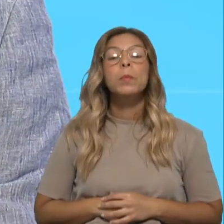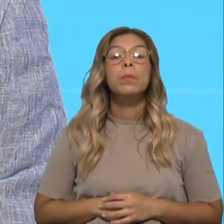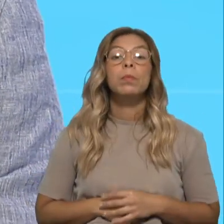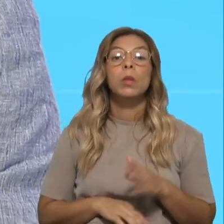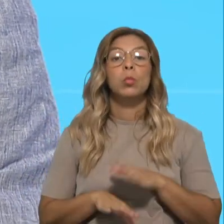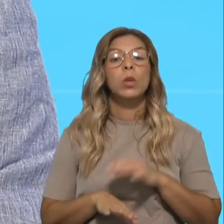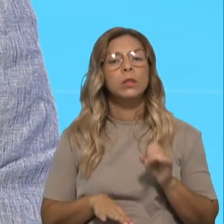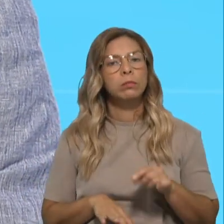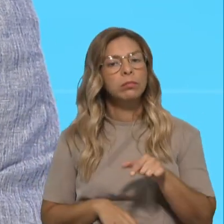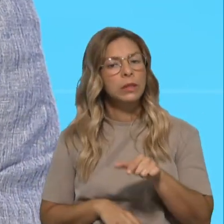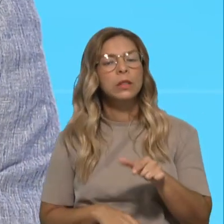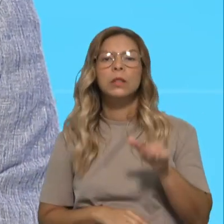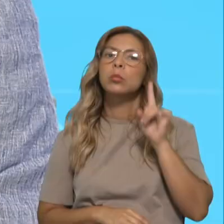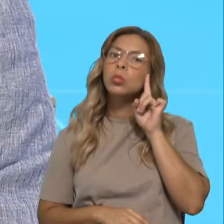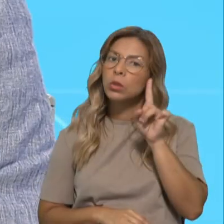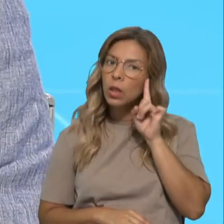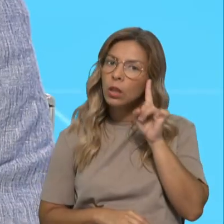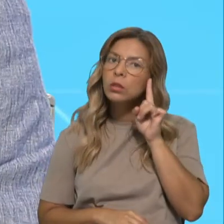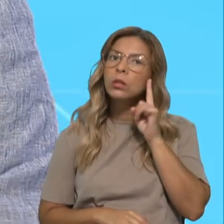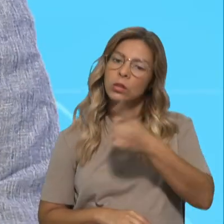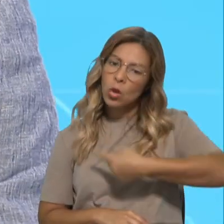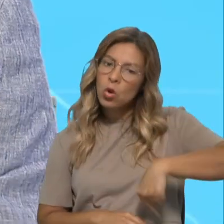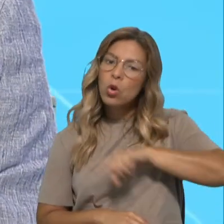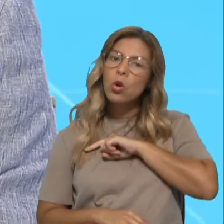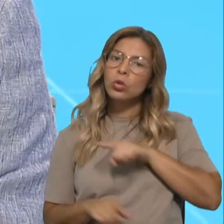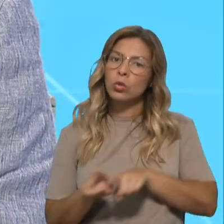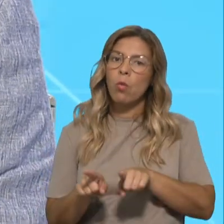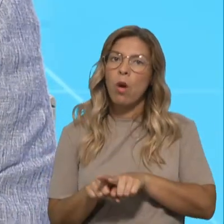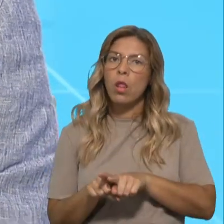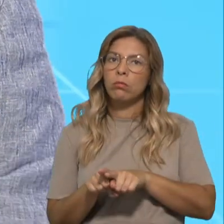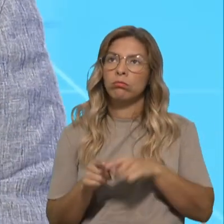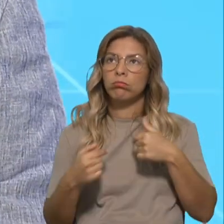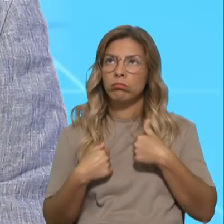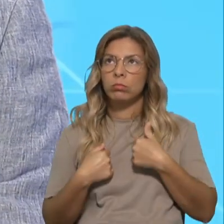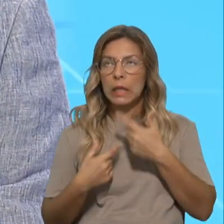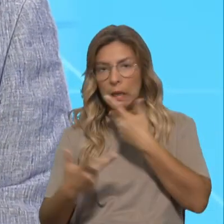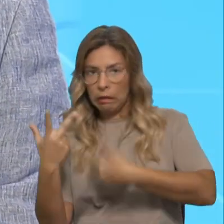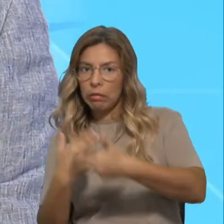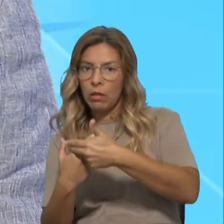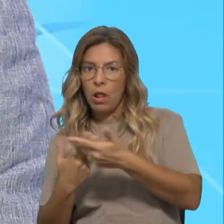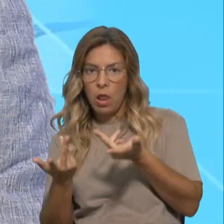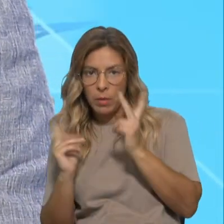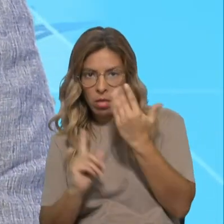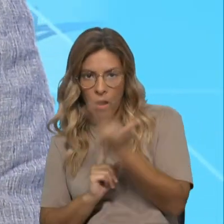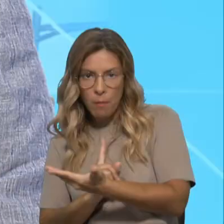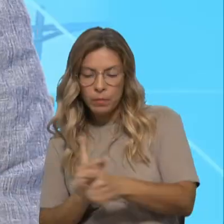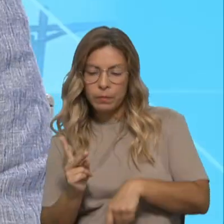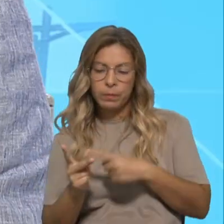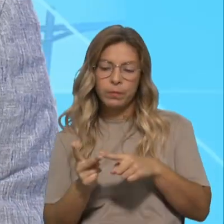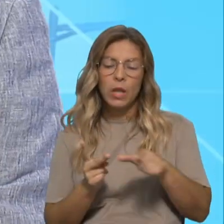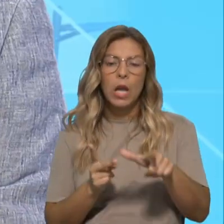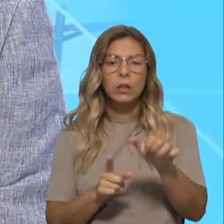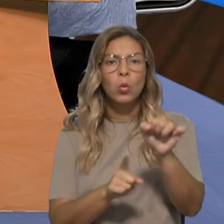é importante que nós tenhamos liberdade para criticar e eleições para ir corrigindo,